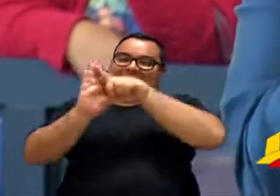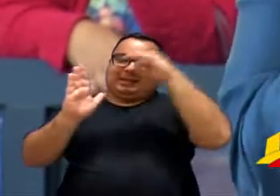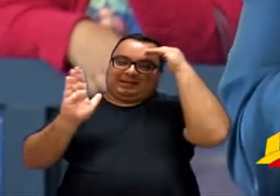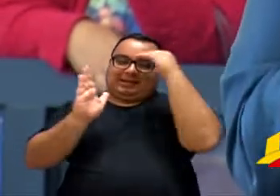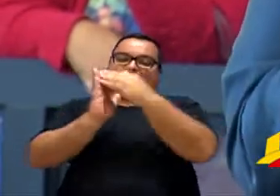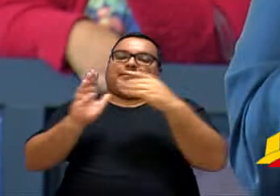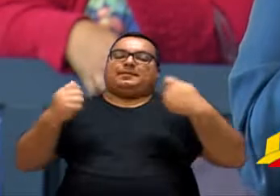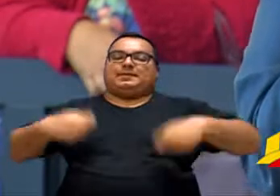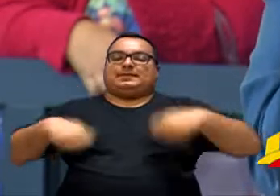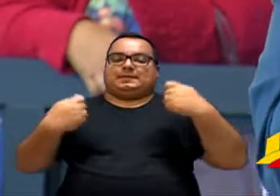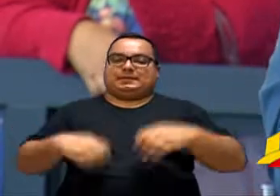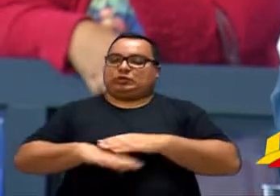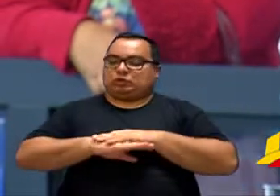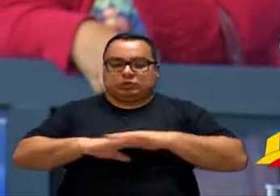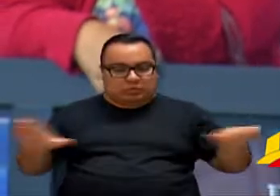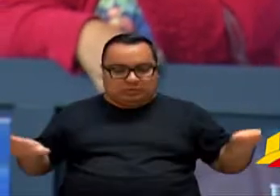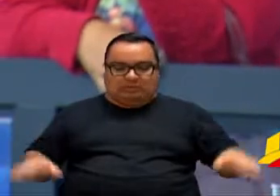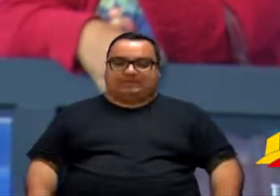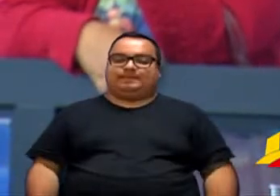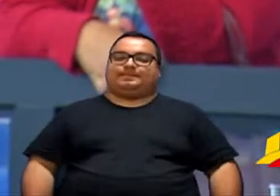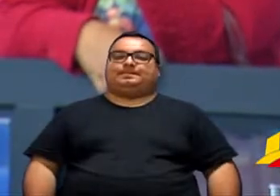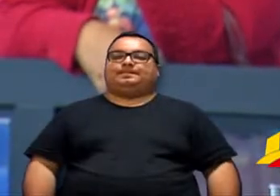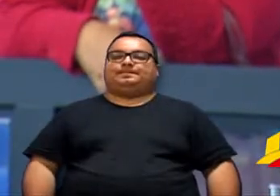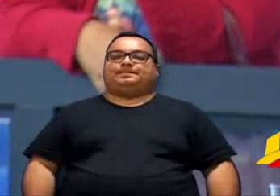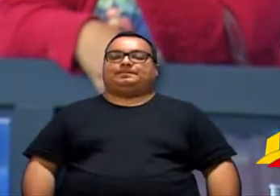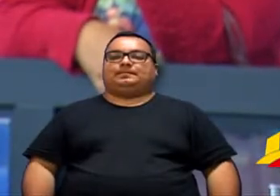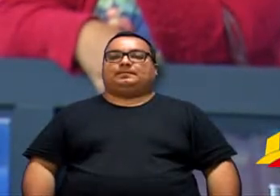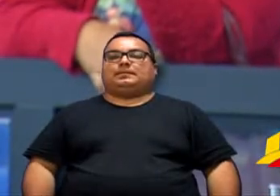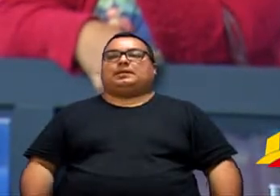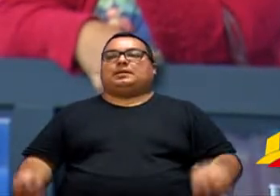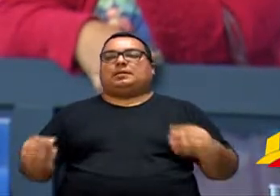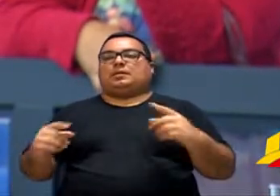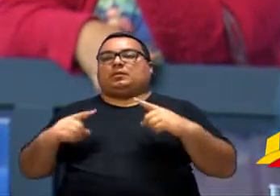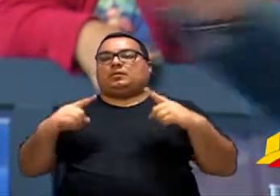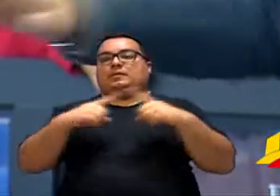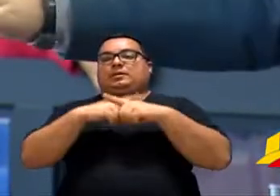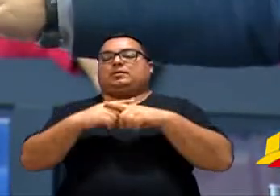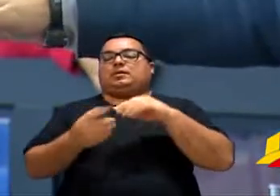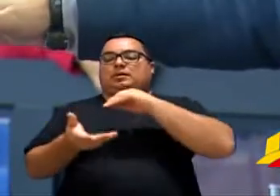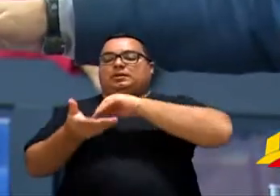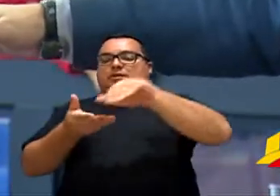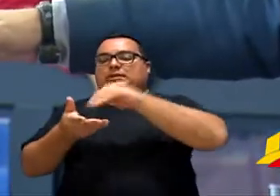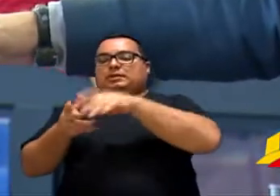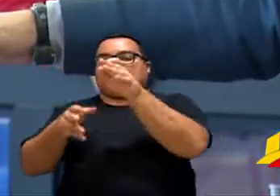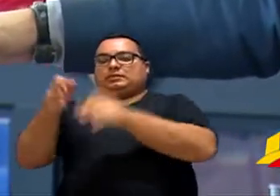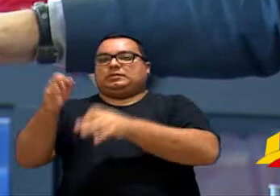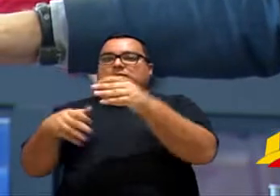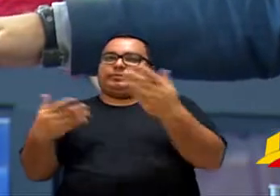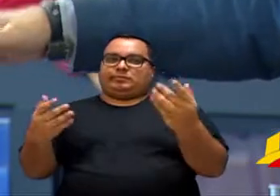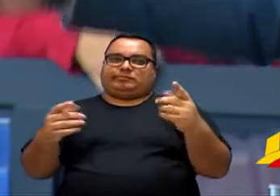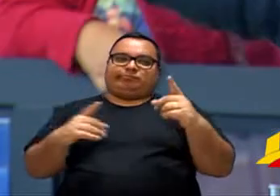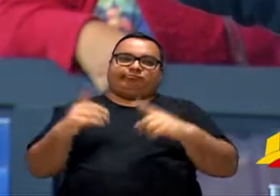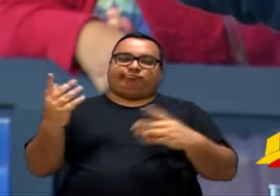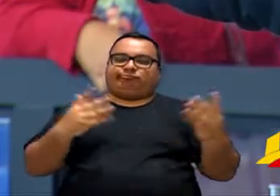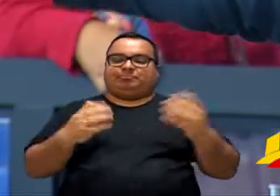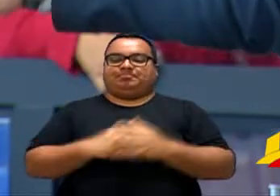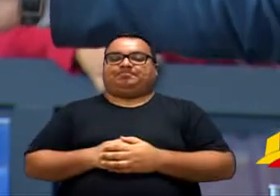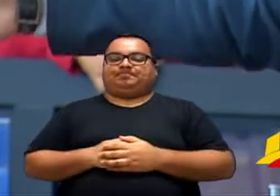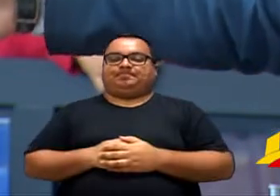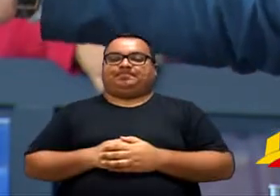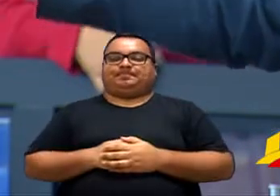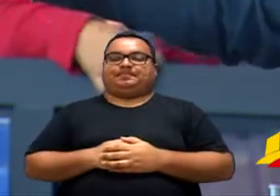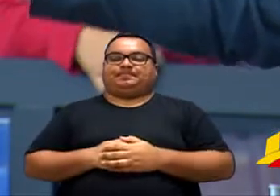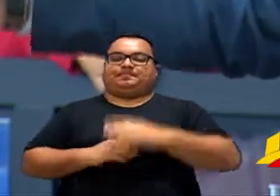conflitando com a própria com a própria Secretaria de Justiça O que aconteceu com o caso o vereador Cristiano pas com a